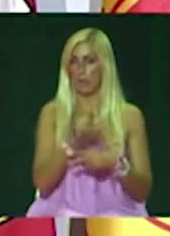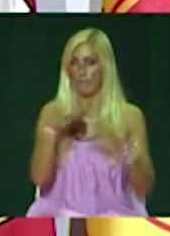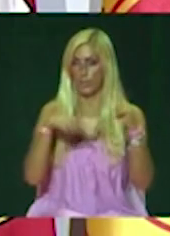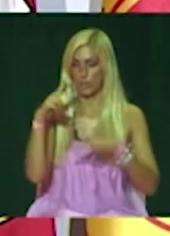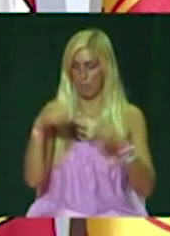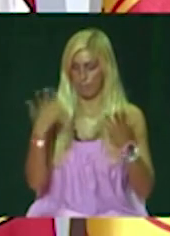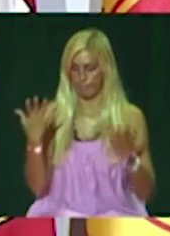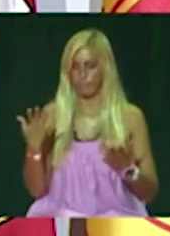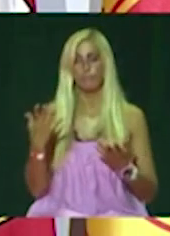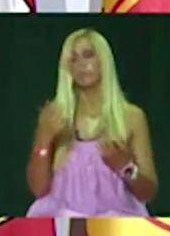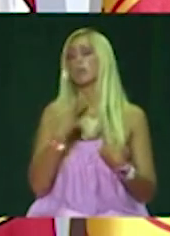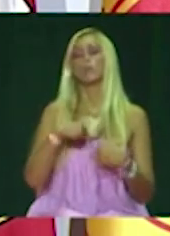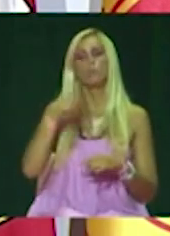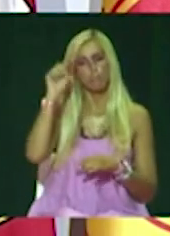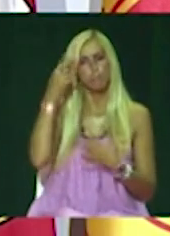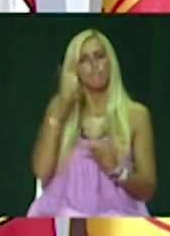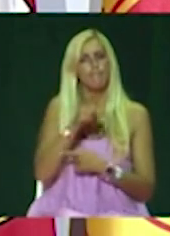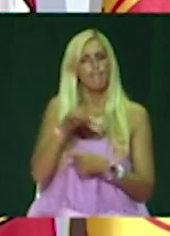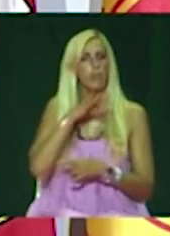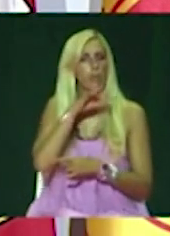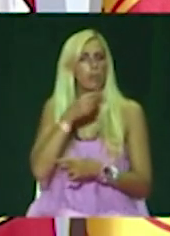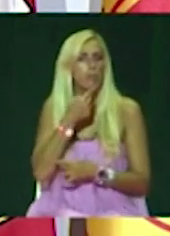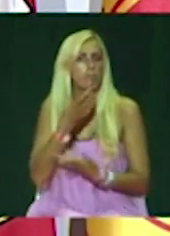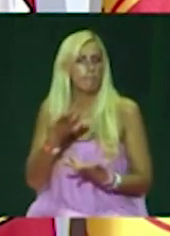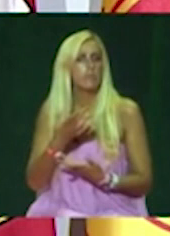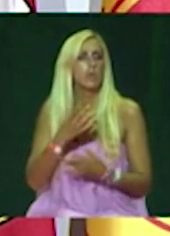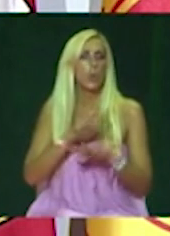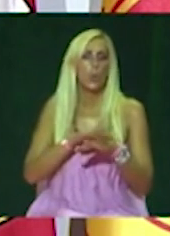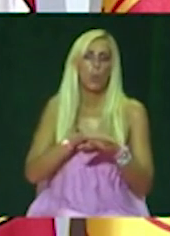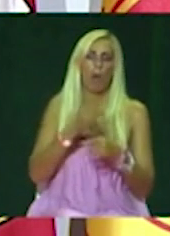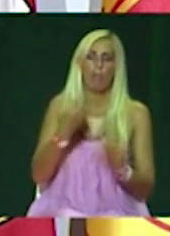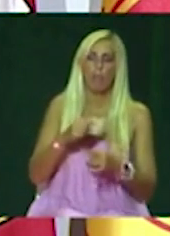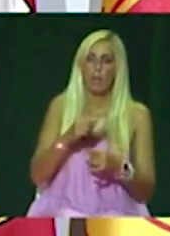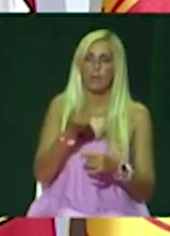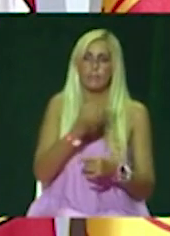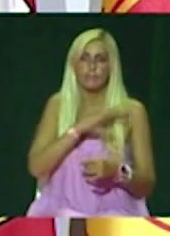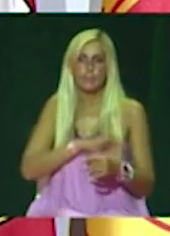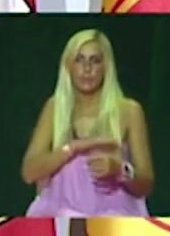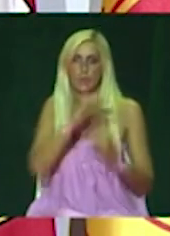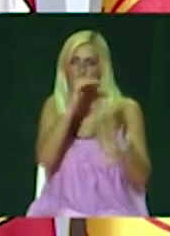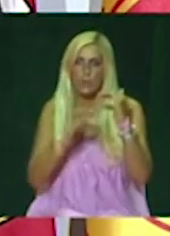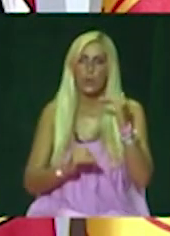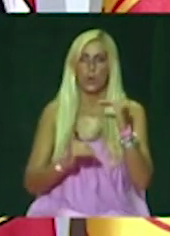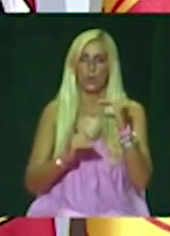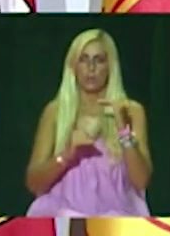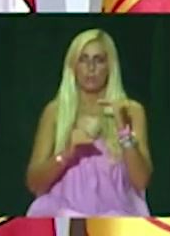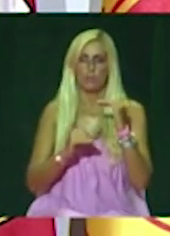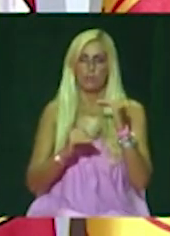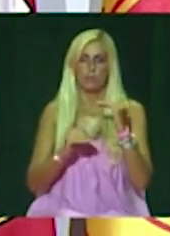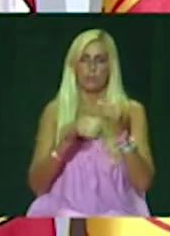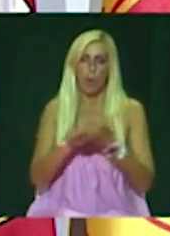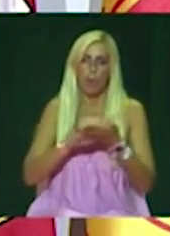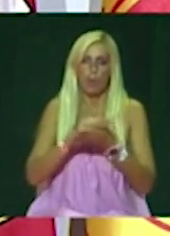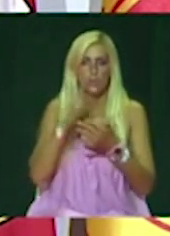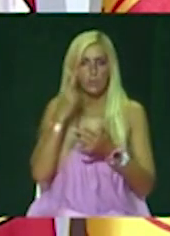rendimento. Sabemos que muitas famílias, por terem um rendimento inferior ao mínimo de subsistência, não